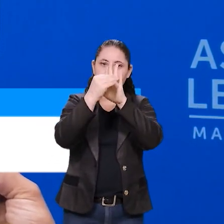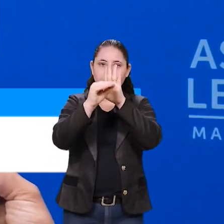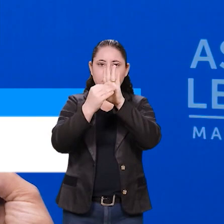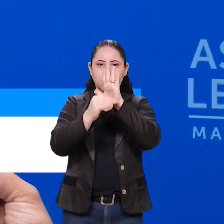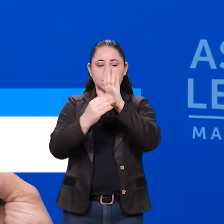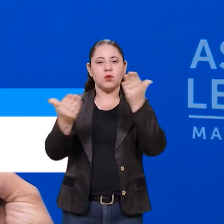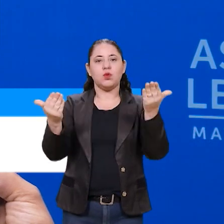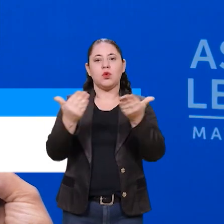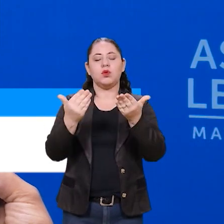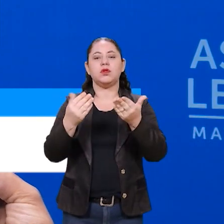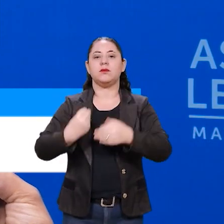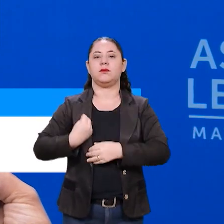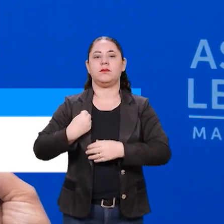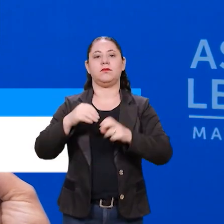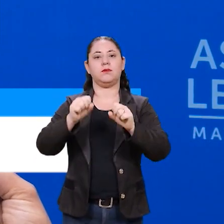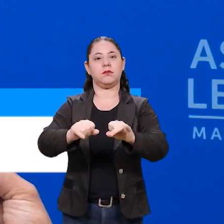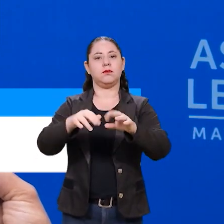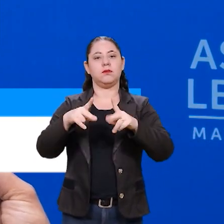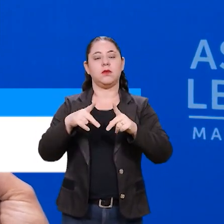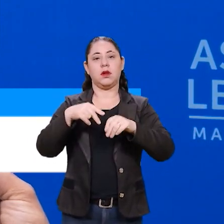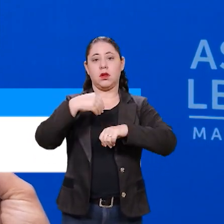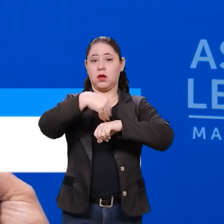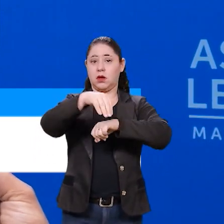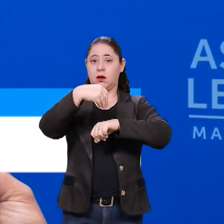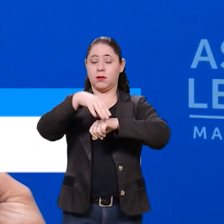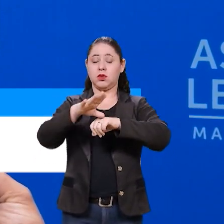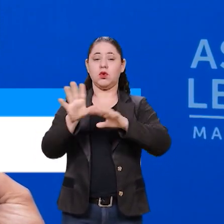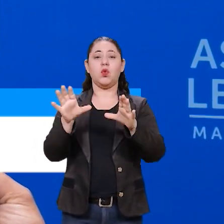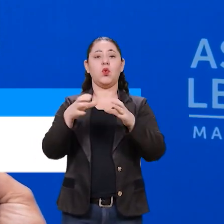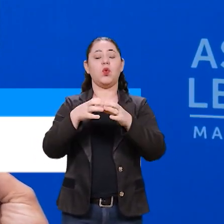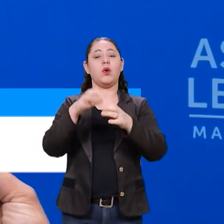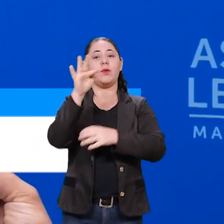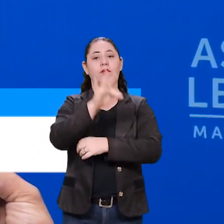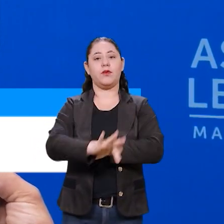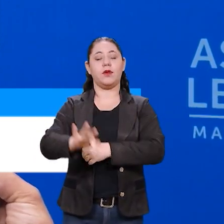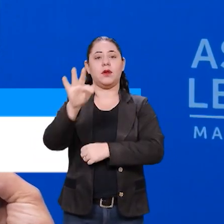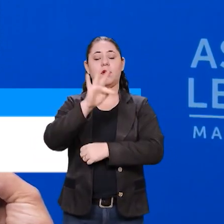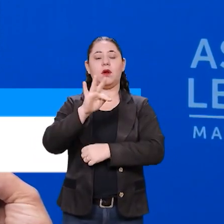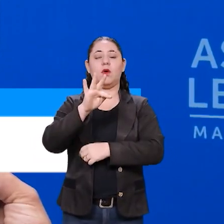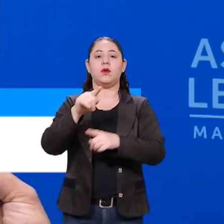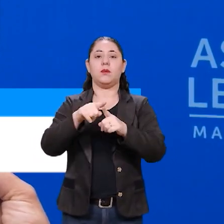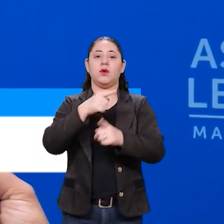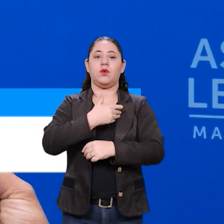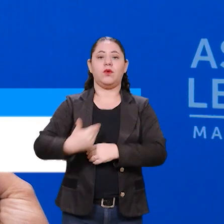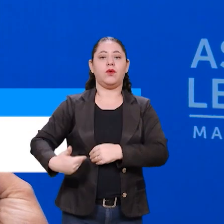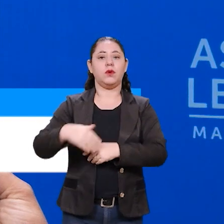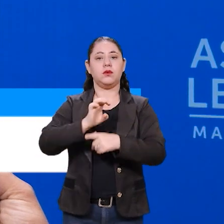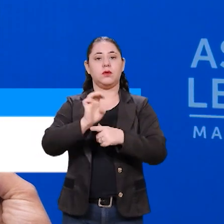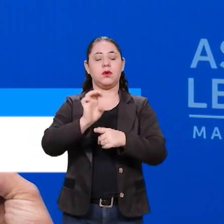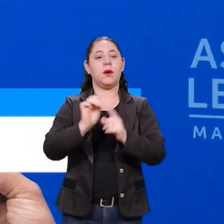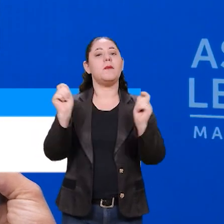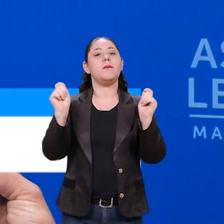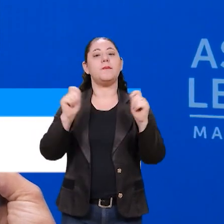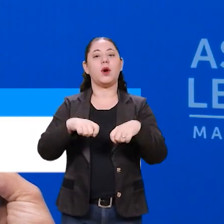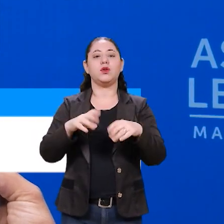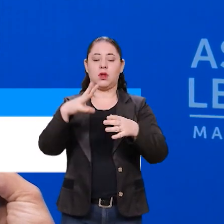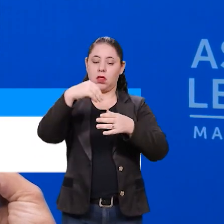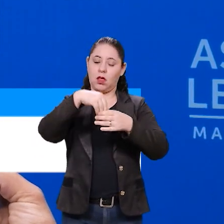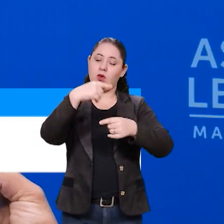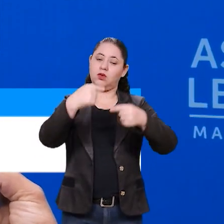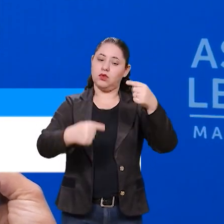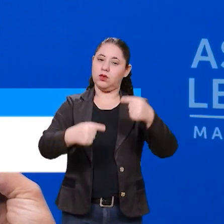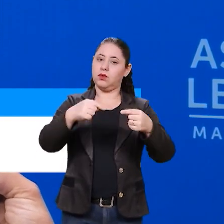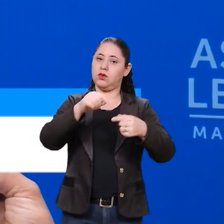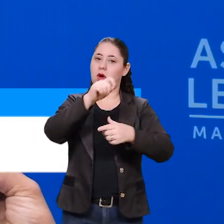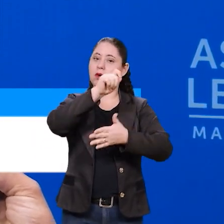as principais preocupações daqueles que tiveram hoje nessa audiência, encaminhando para a bancada federal e também para o governo do